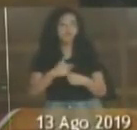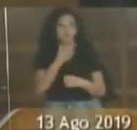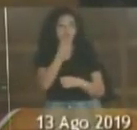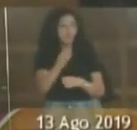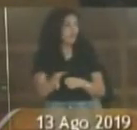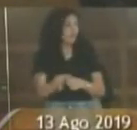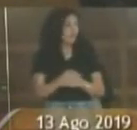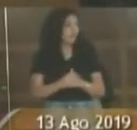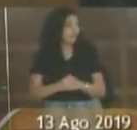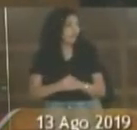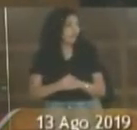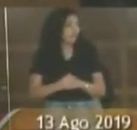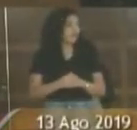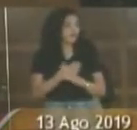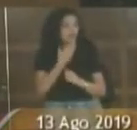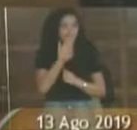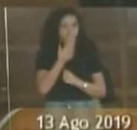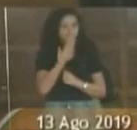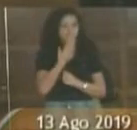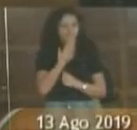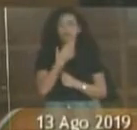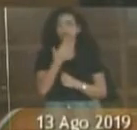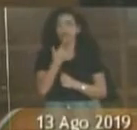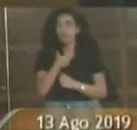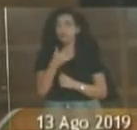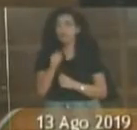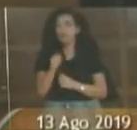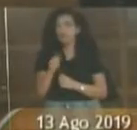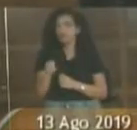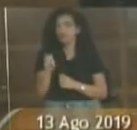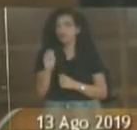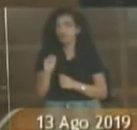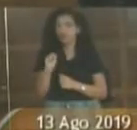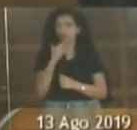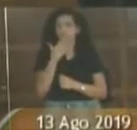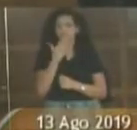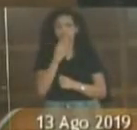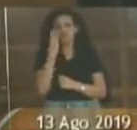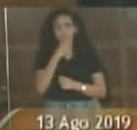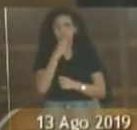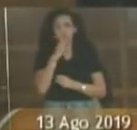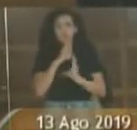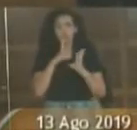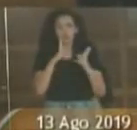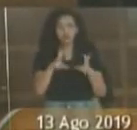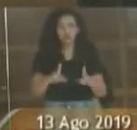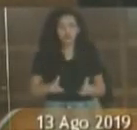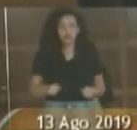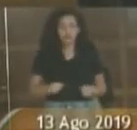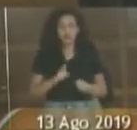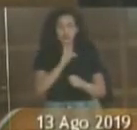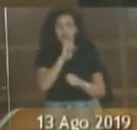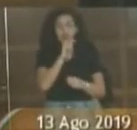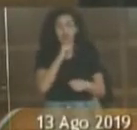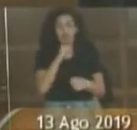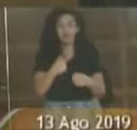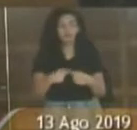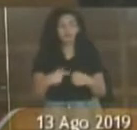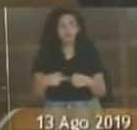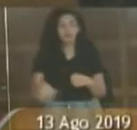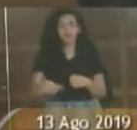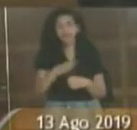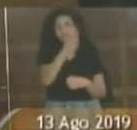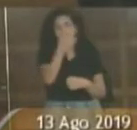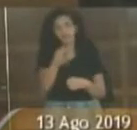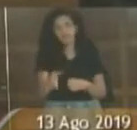Frade. Indicação 858, indicando ao prefeito municipal que realize com urgência a limpeza e a manutenção na rede de águas pluviais localizada na rua da Constância,